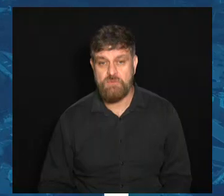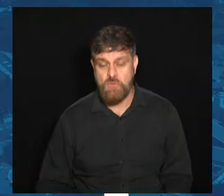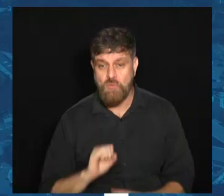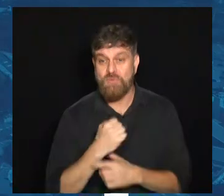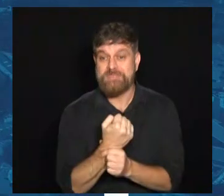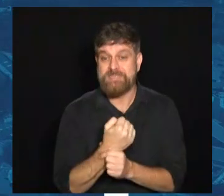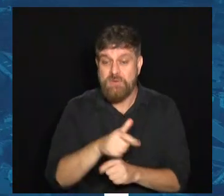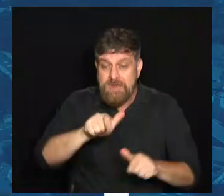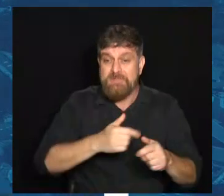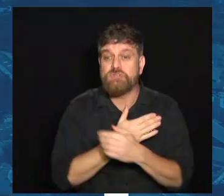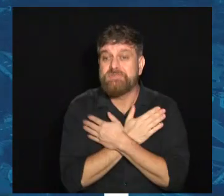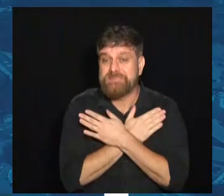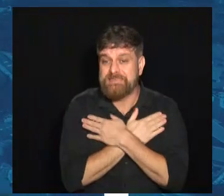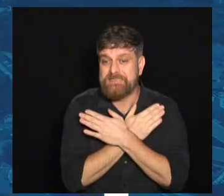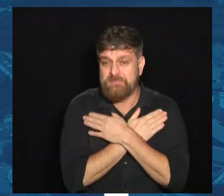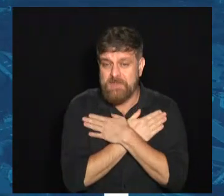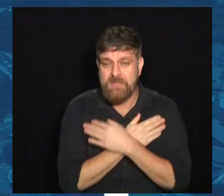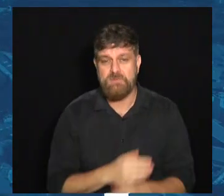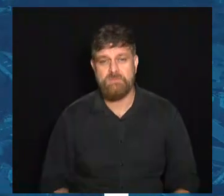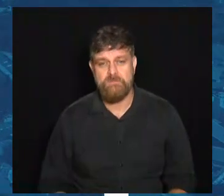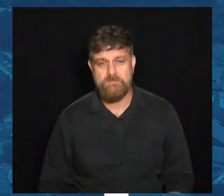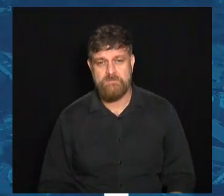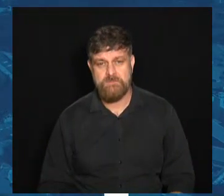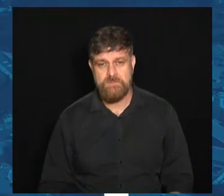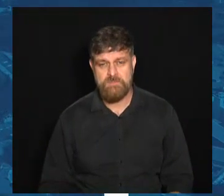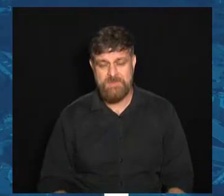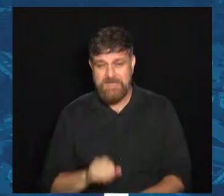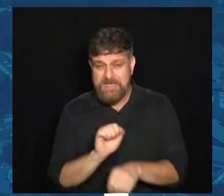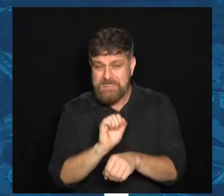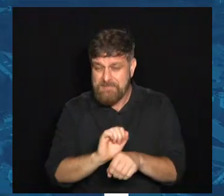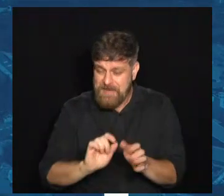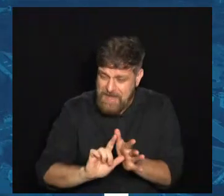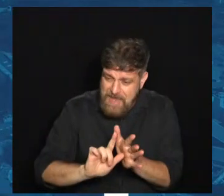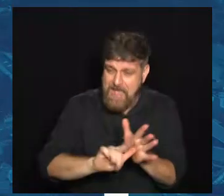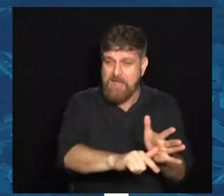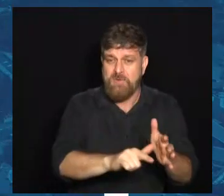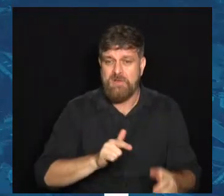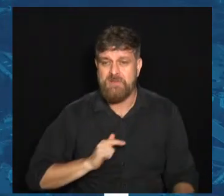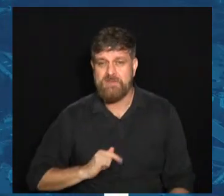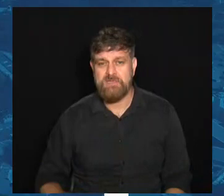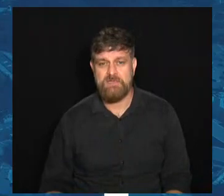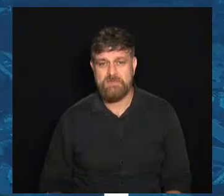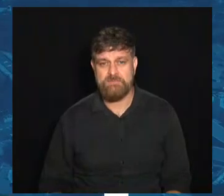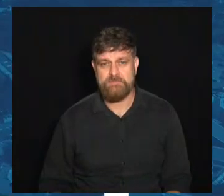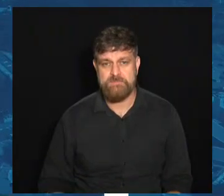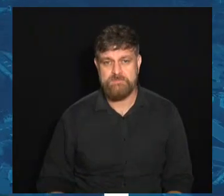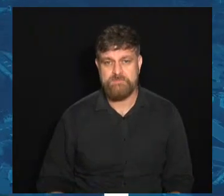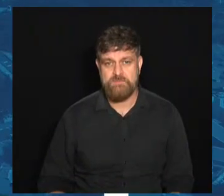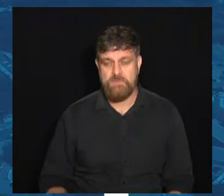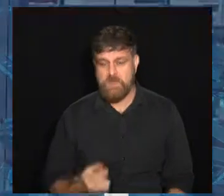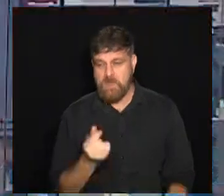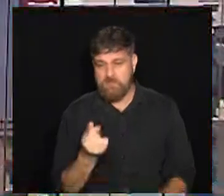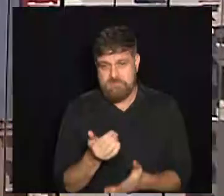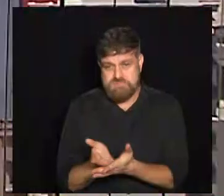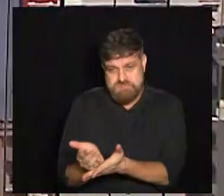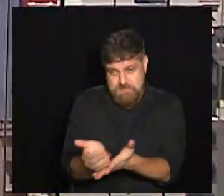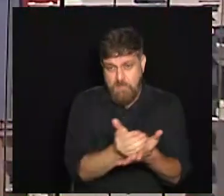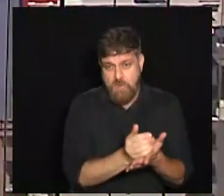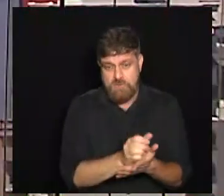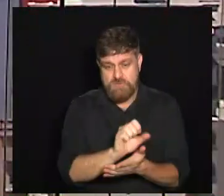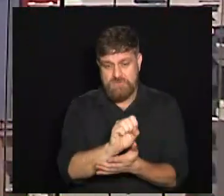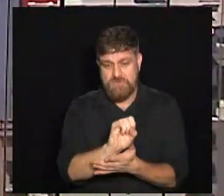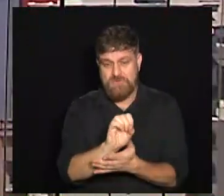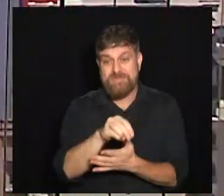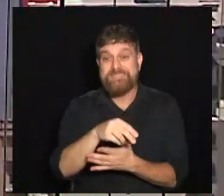seus funcionários. E postergar imediatamente o recolhimento do Simples Nacional.